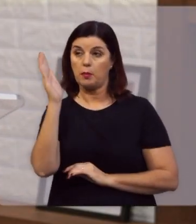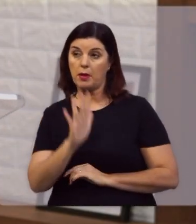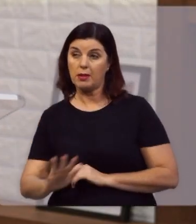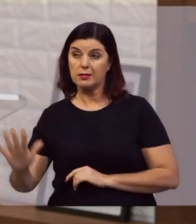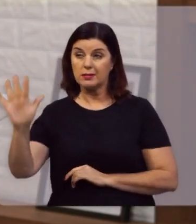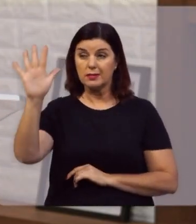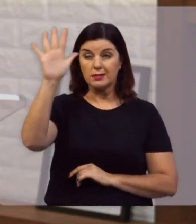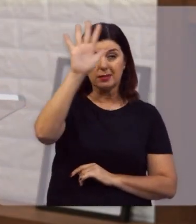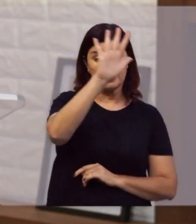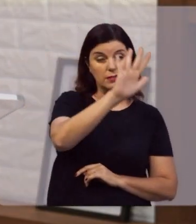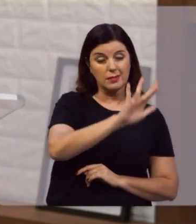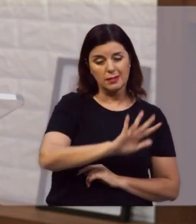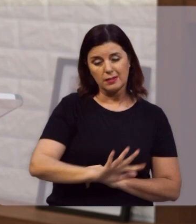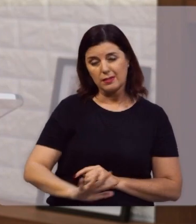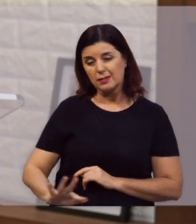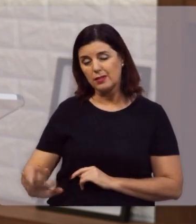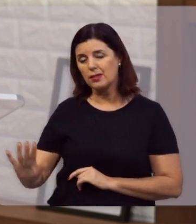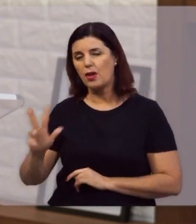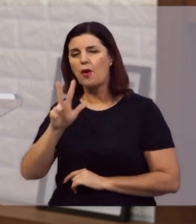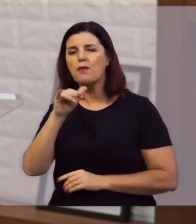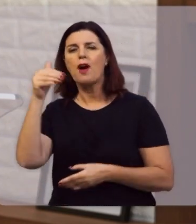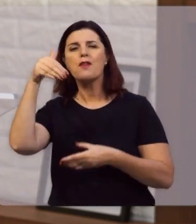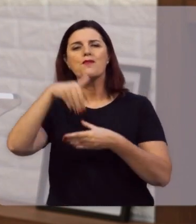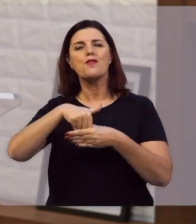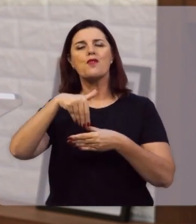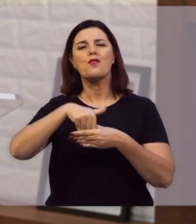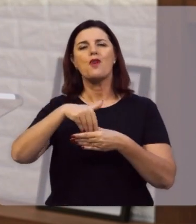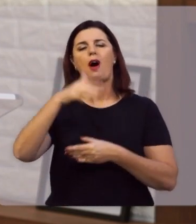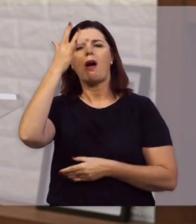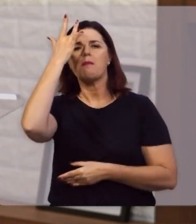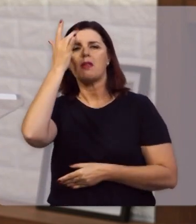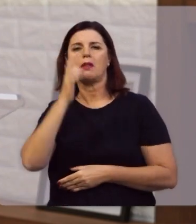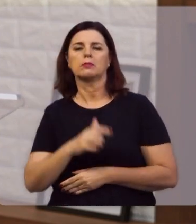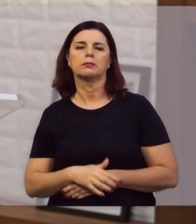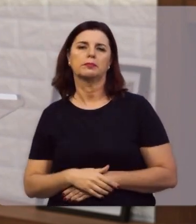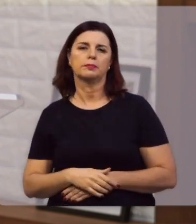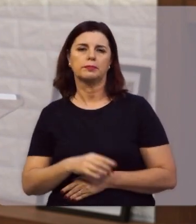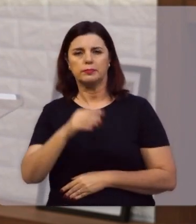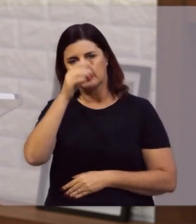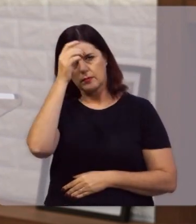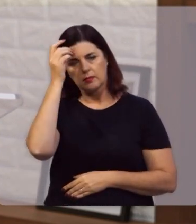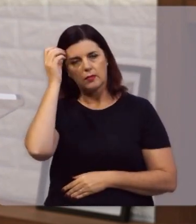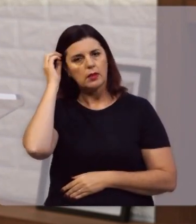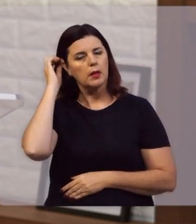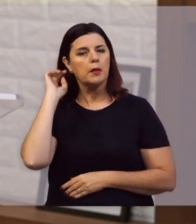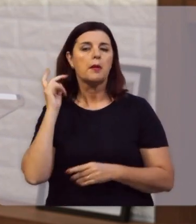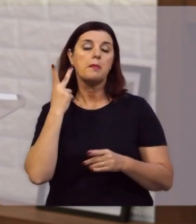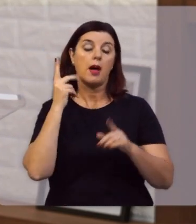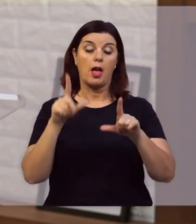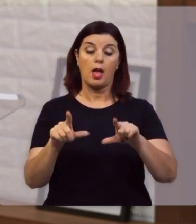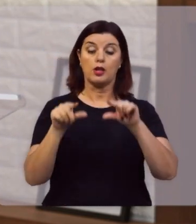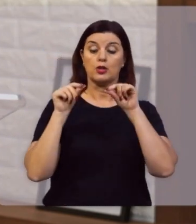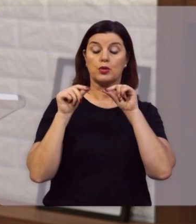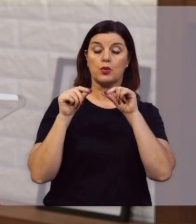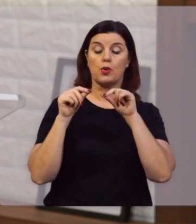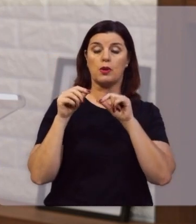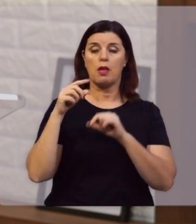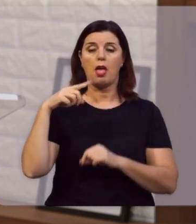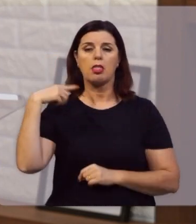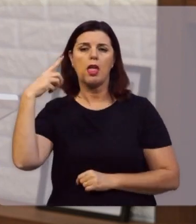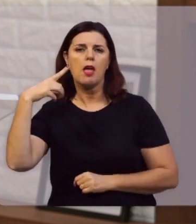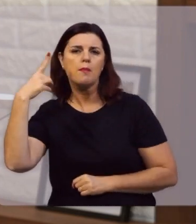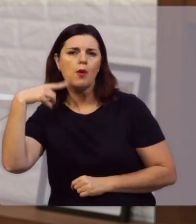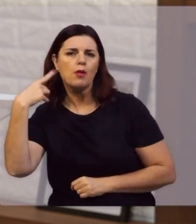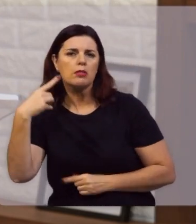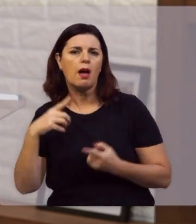inteiro vai às urnas amanhã para escolher deputados estaduais